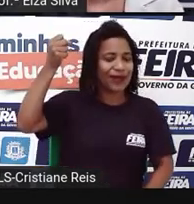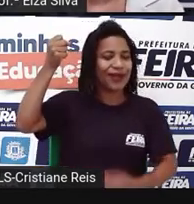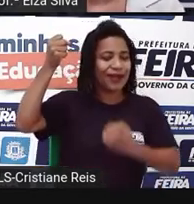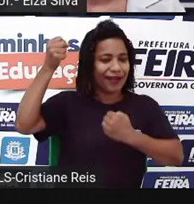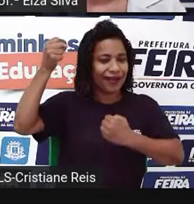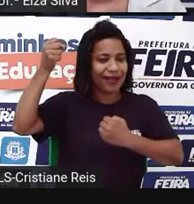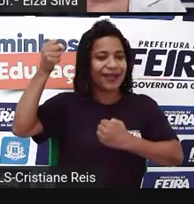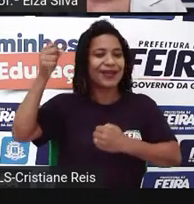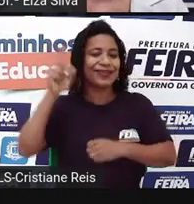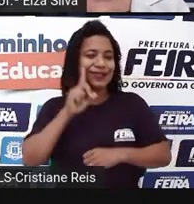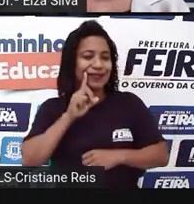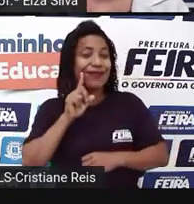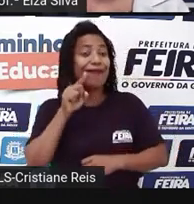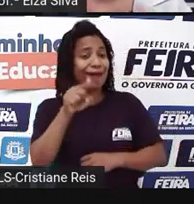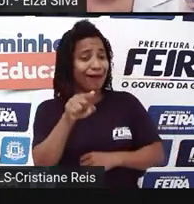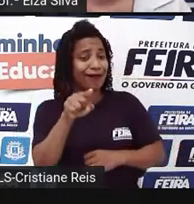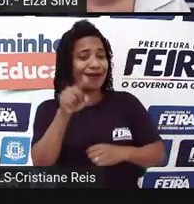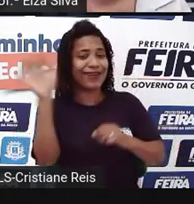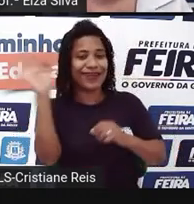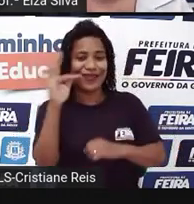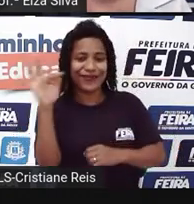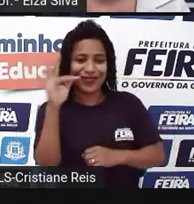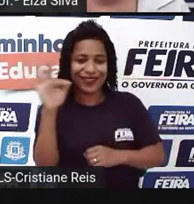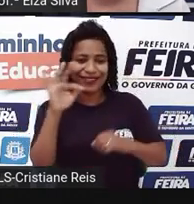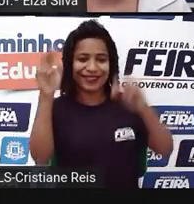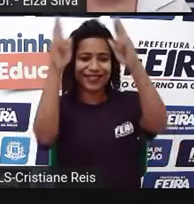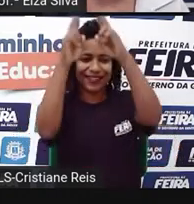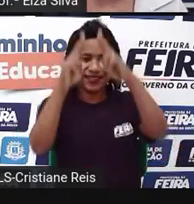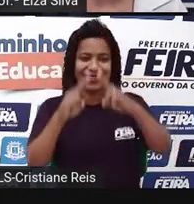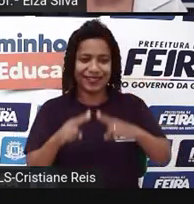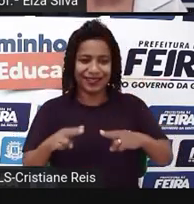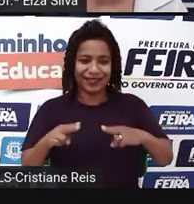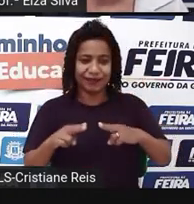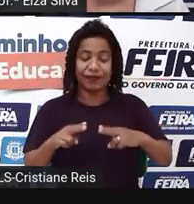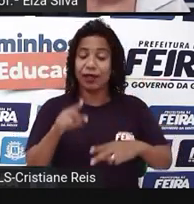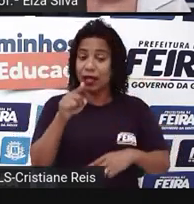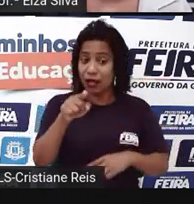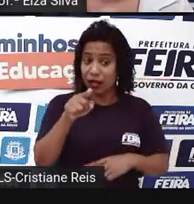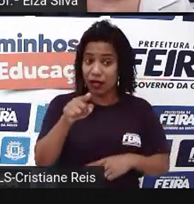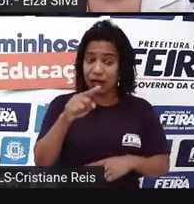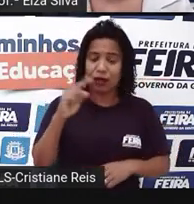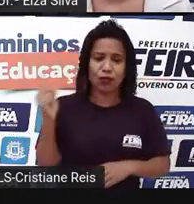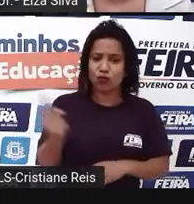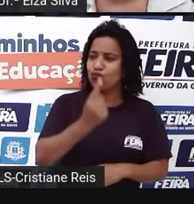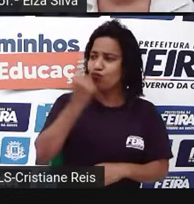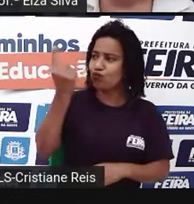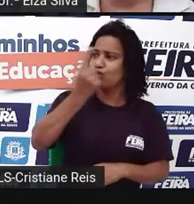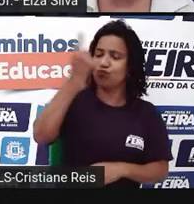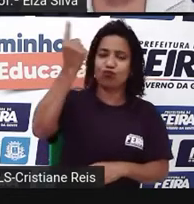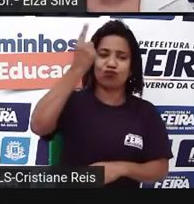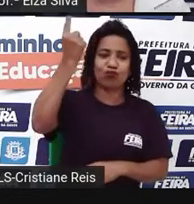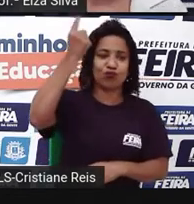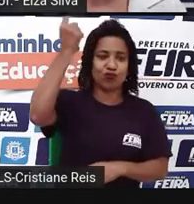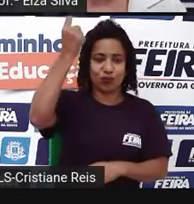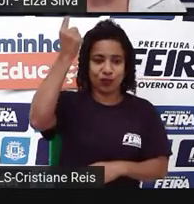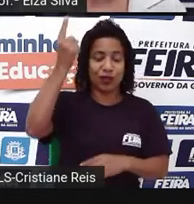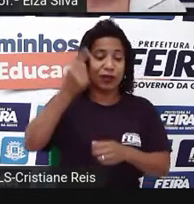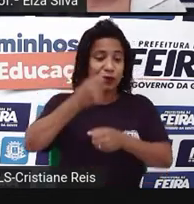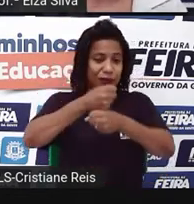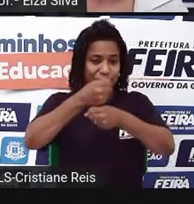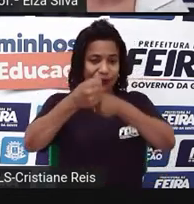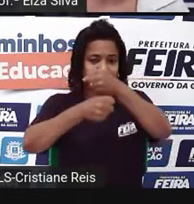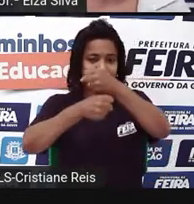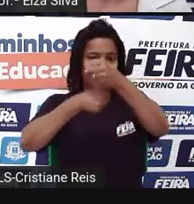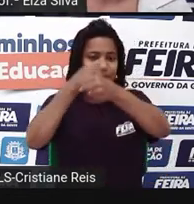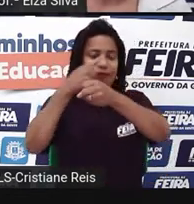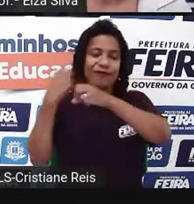a torre é o edifício considerado o edifício mais alto da cidade. E para você visitá-la tem uma taxa, né, que